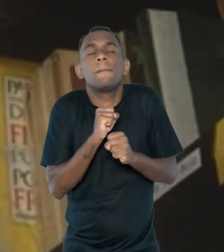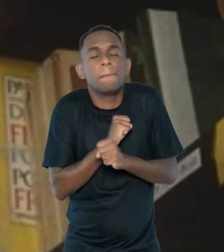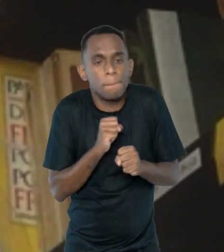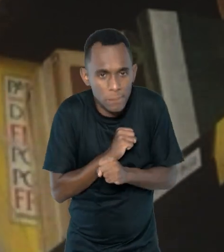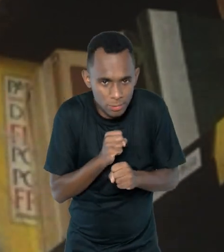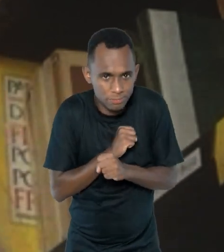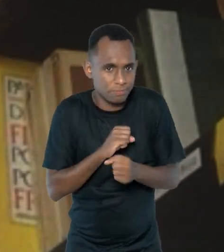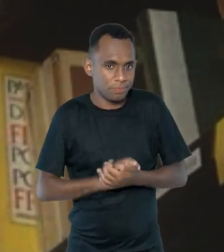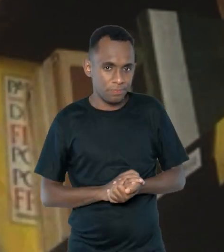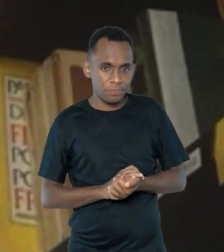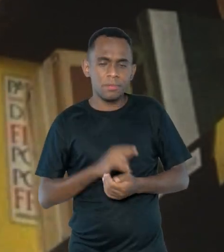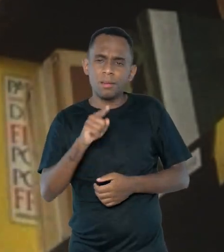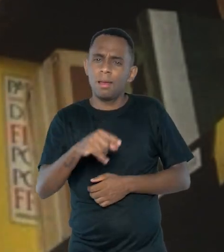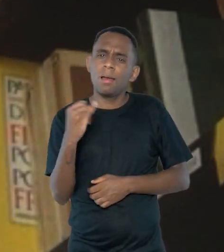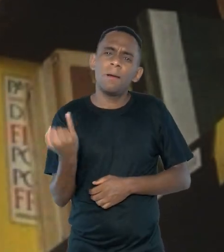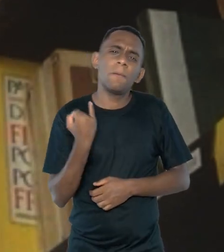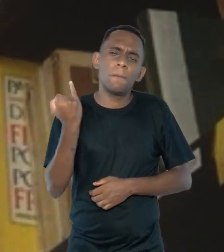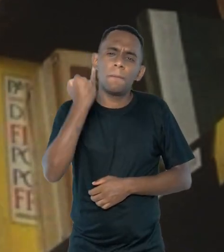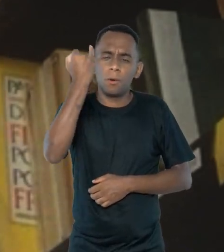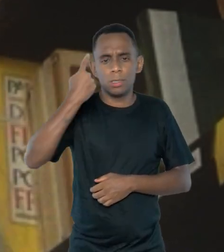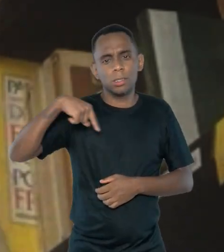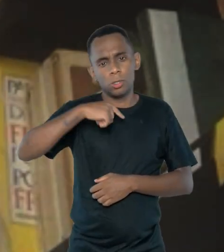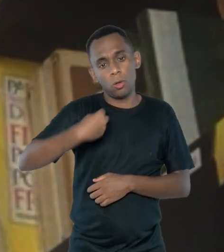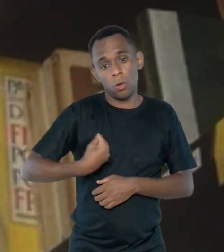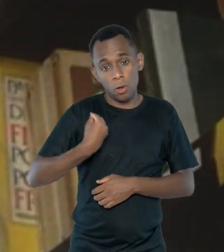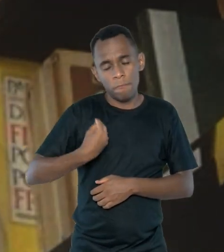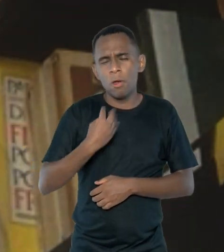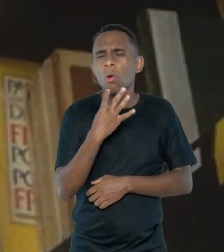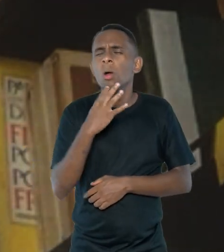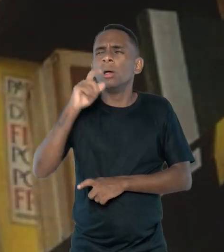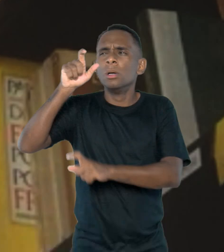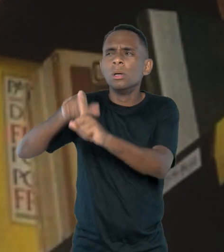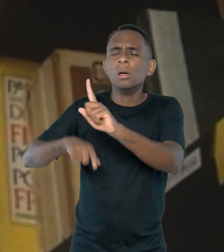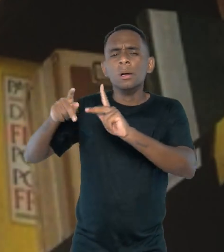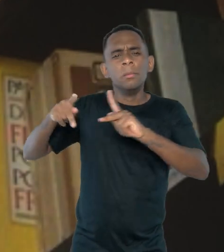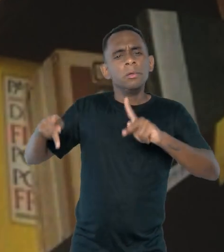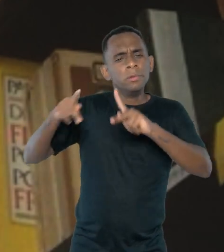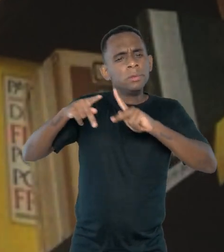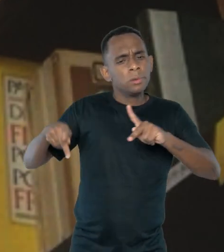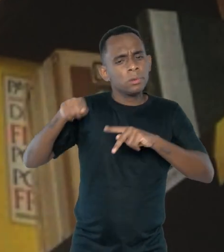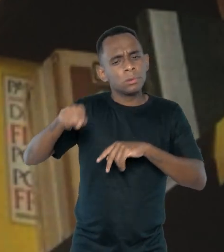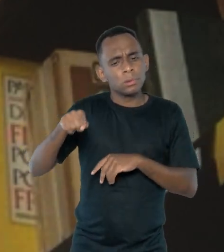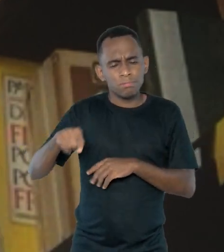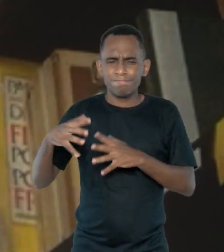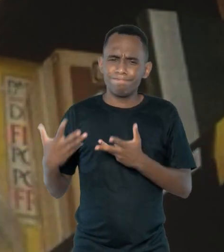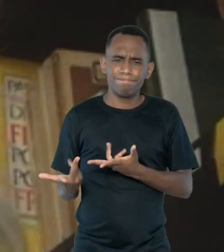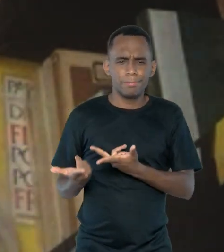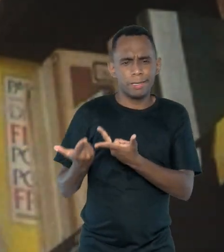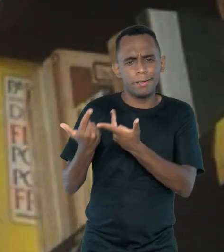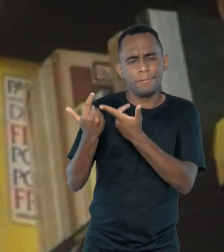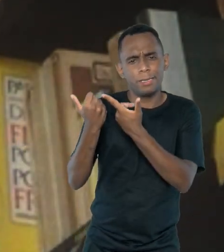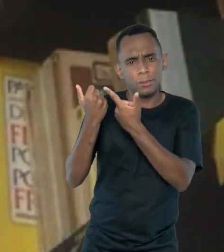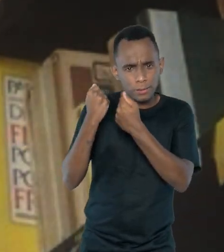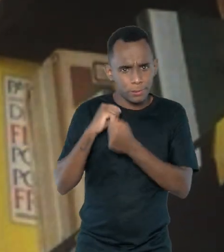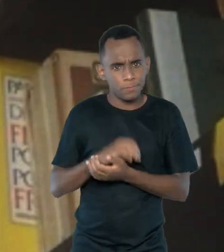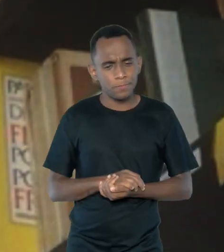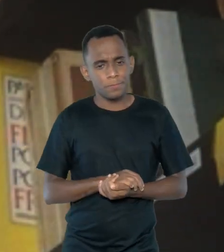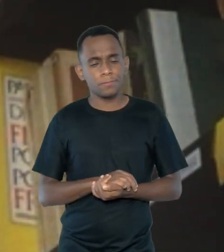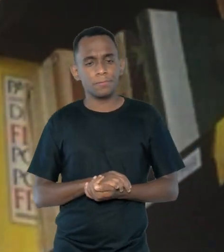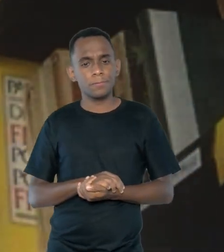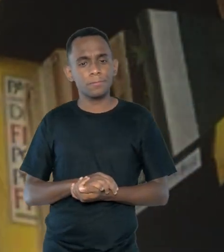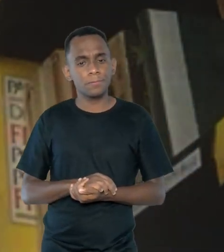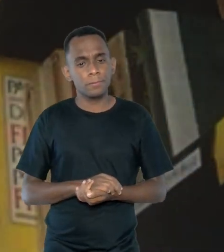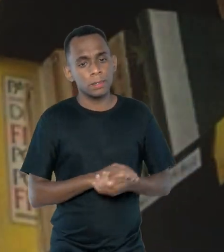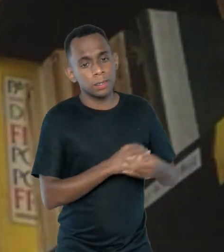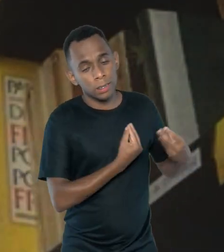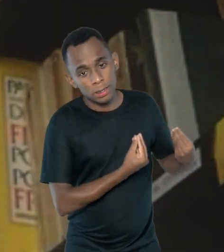que aquilo é fundamental na nossa vida. Eu conheci uma professora maravilhosa. Ela